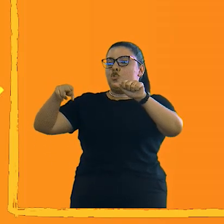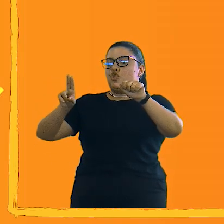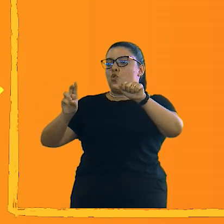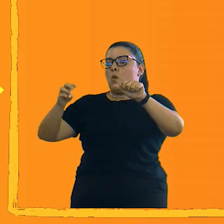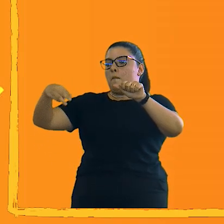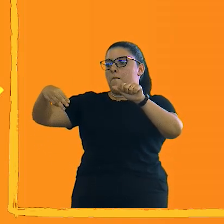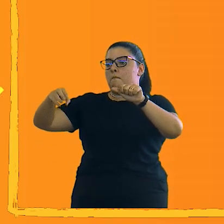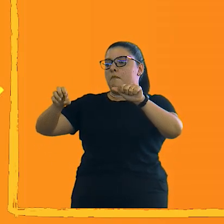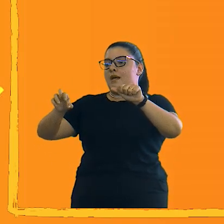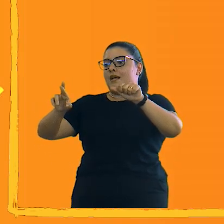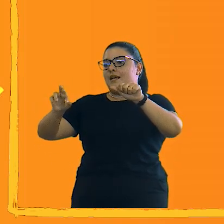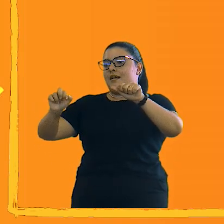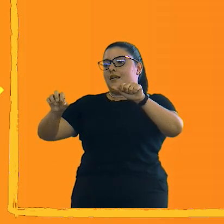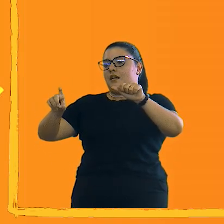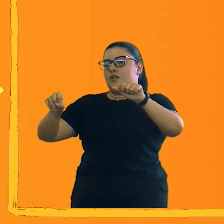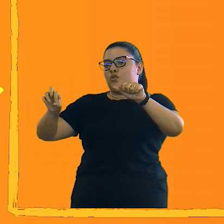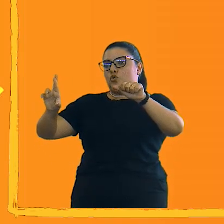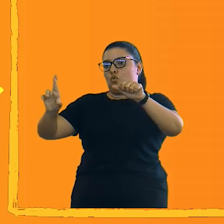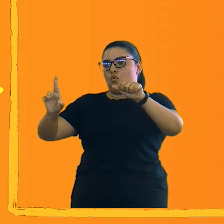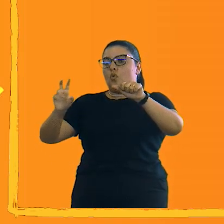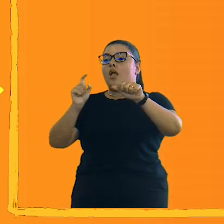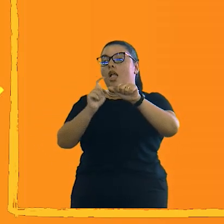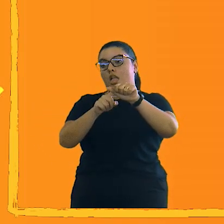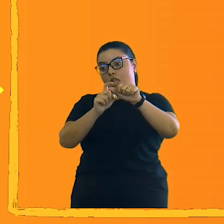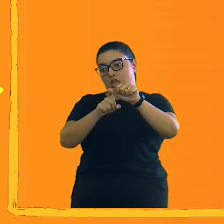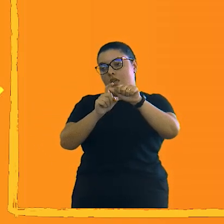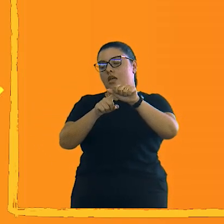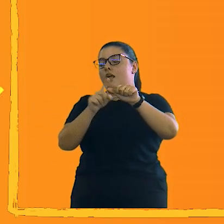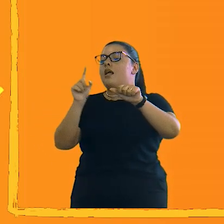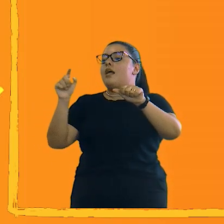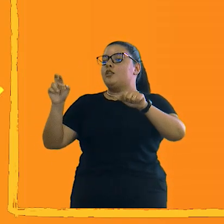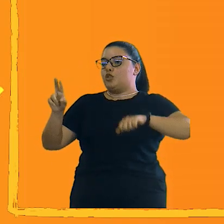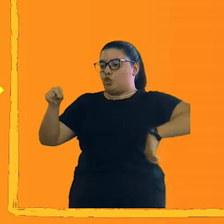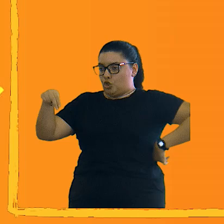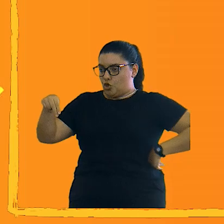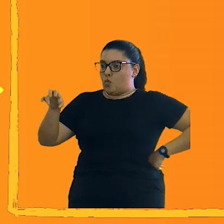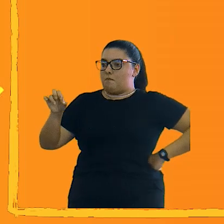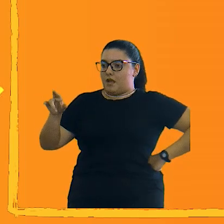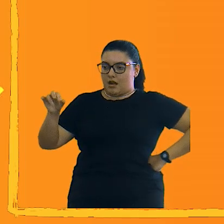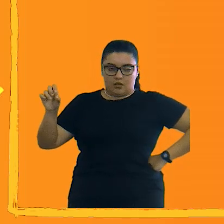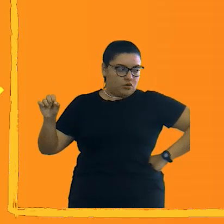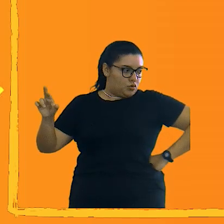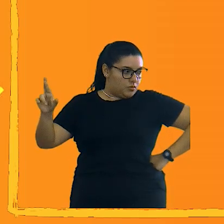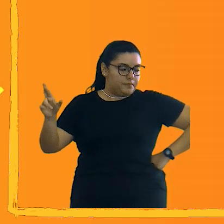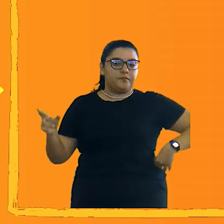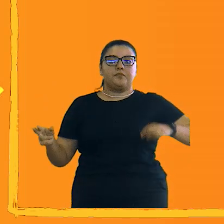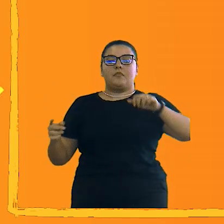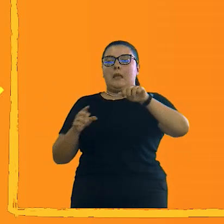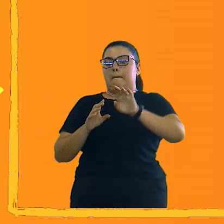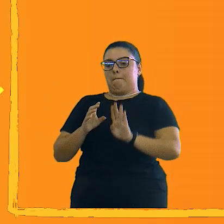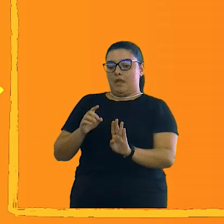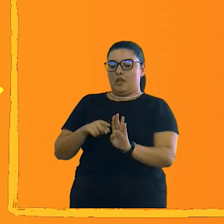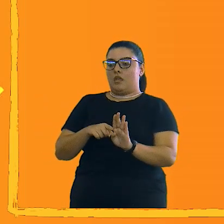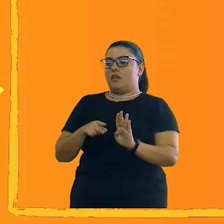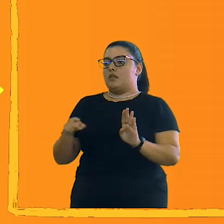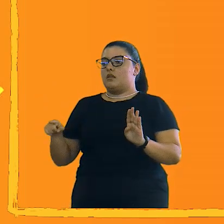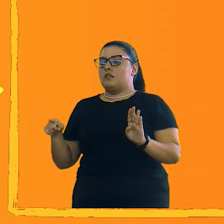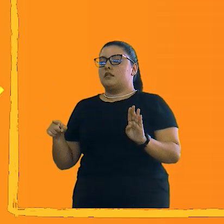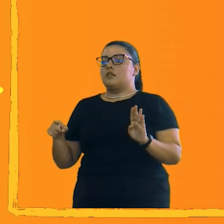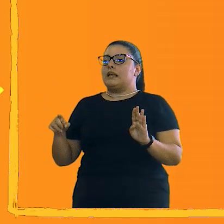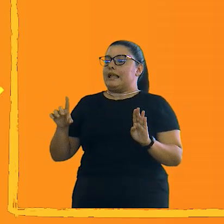numerador vai fala só quem vai passar no vestibular fala numerador e embaixo Como é o